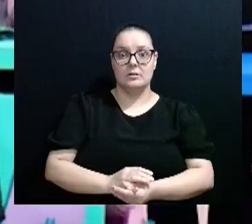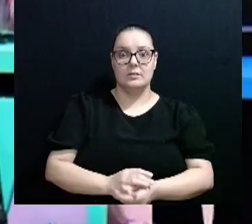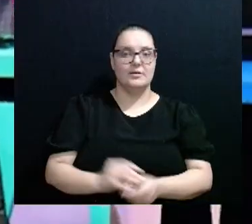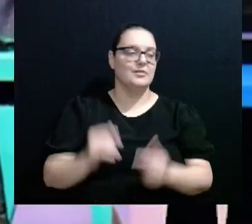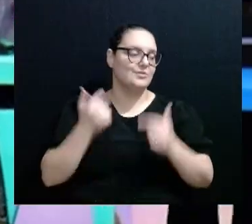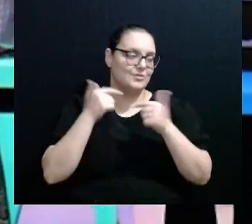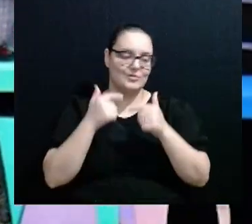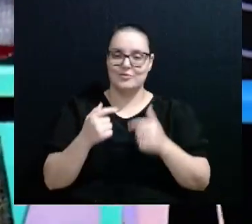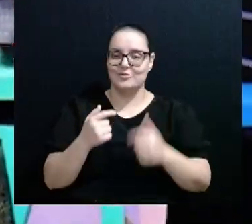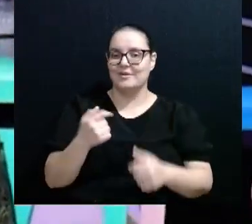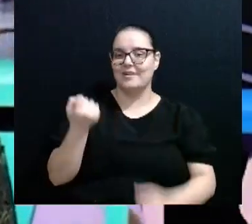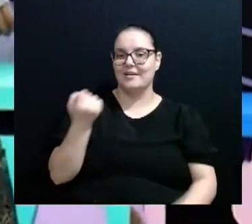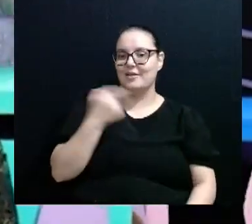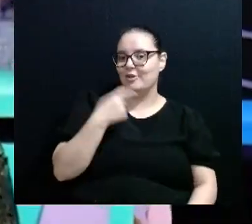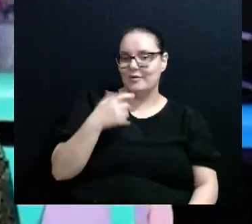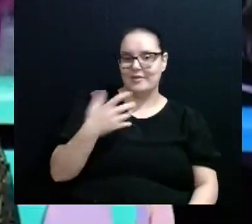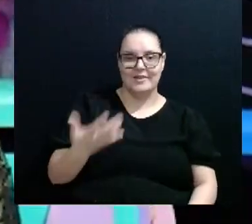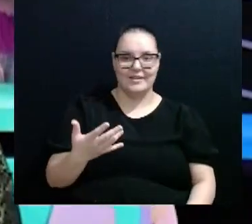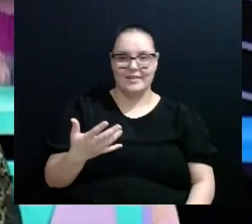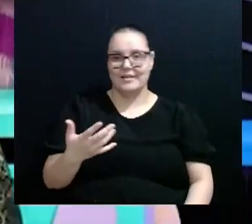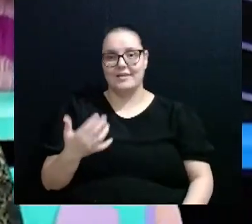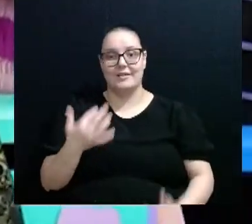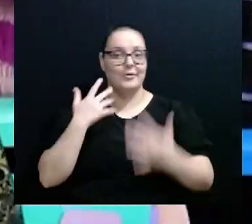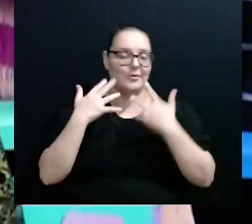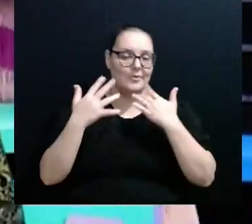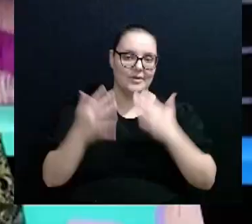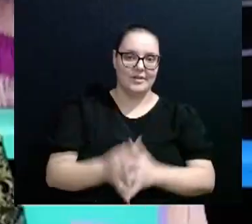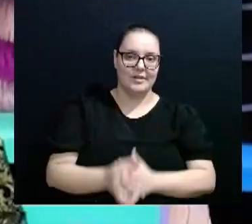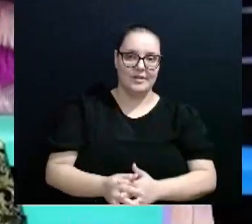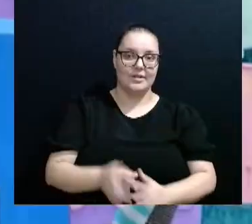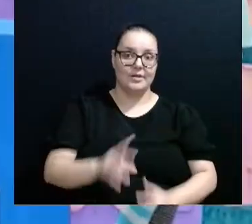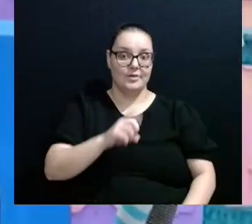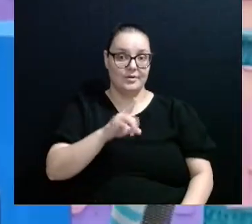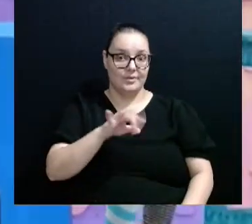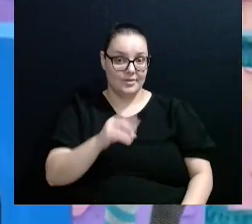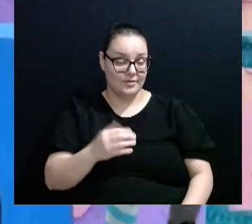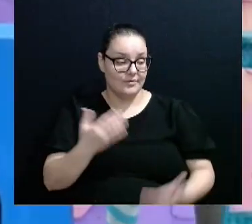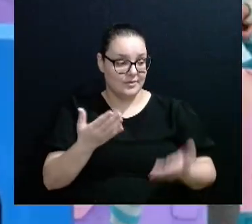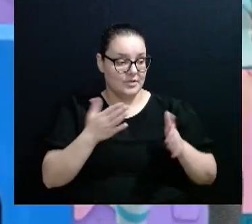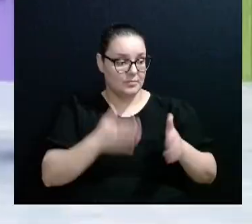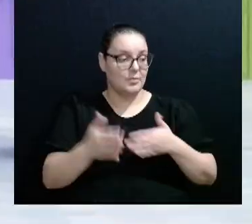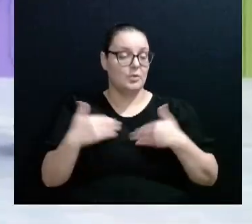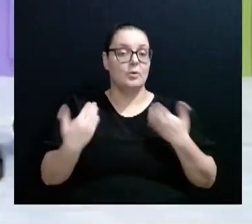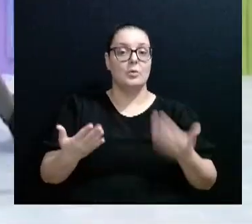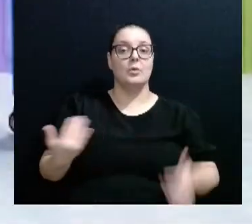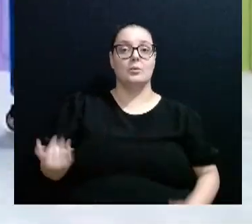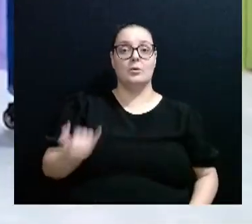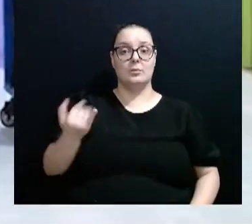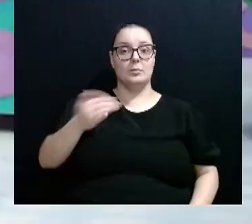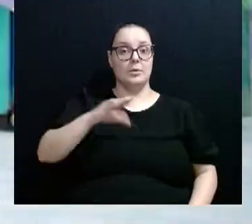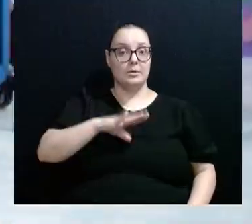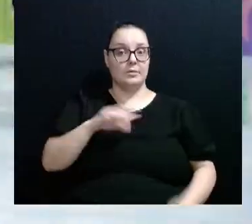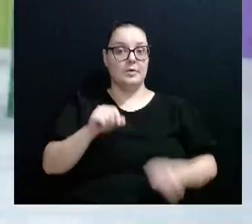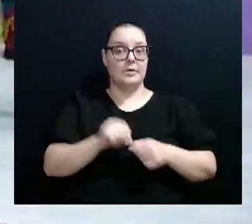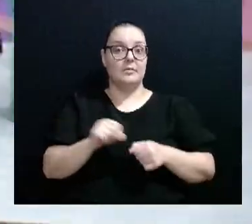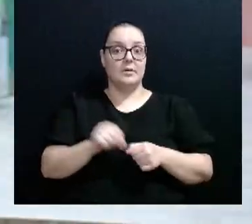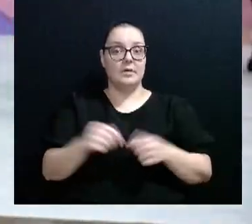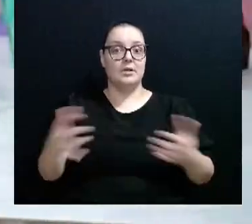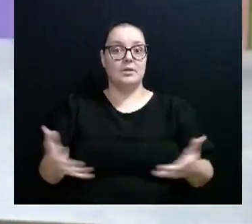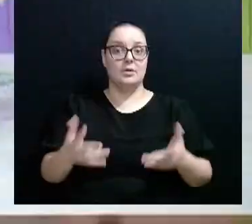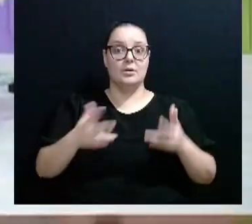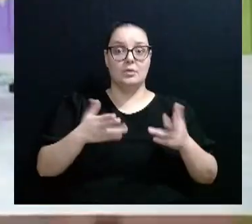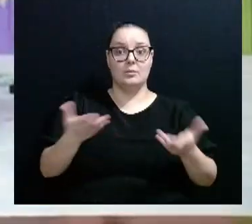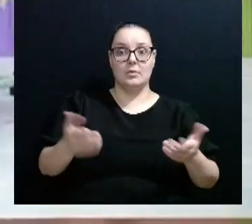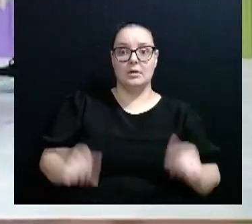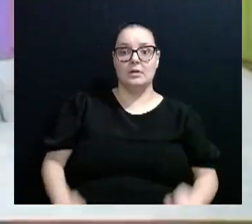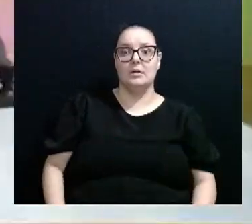e cores. E Rodrigo, você, né, como produtor, qual que é a importância, né, da cidade realizar iniciativas como essa?